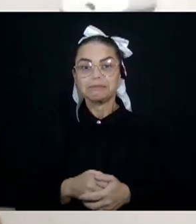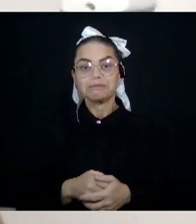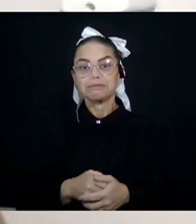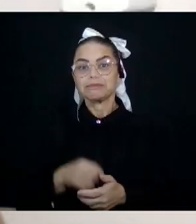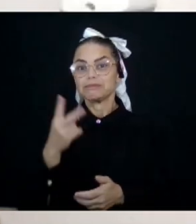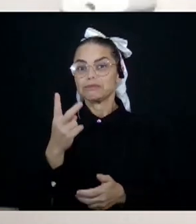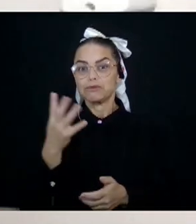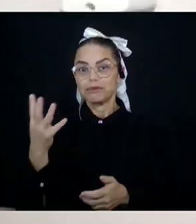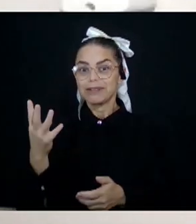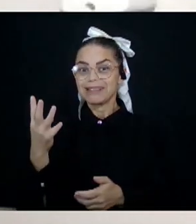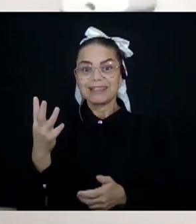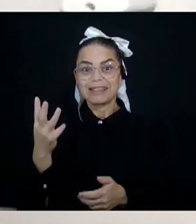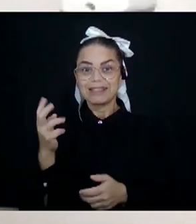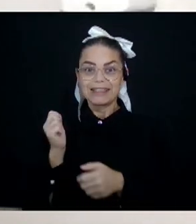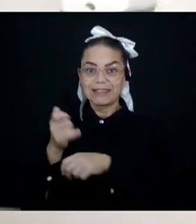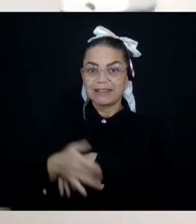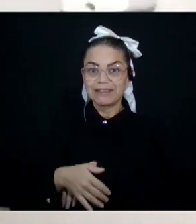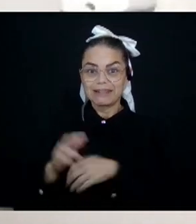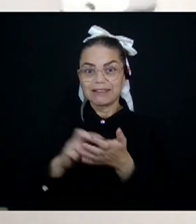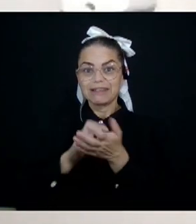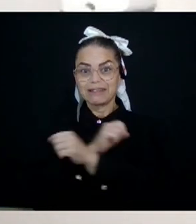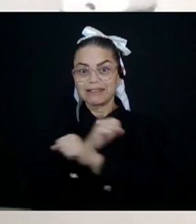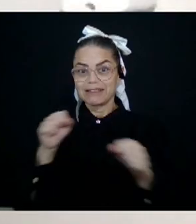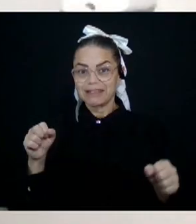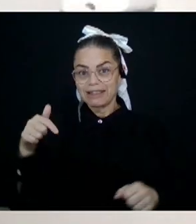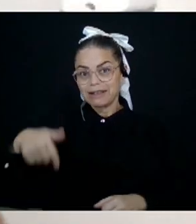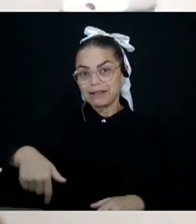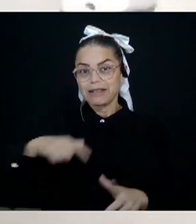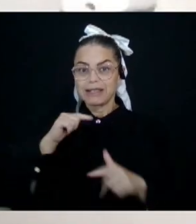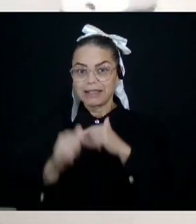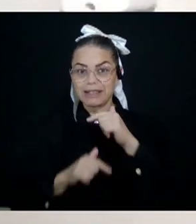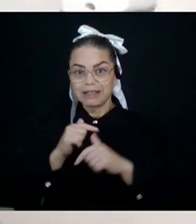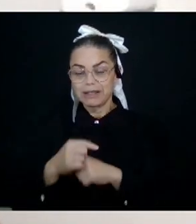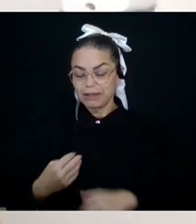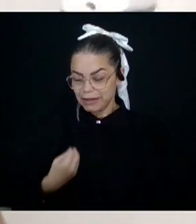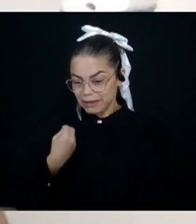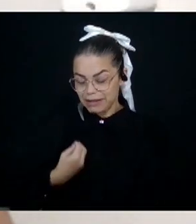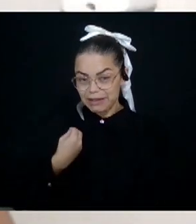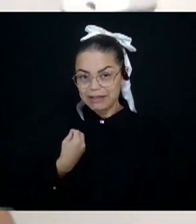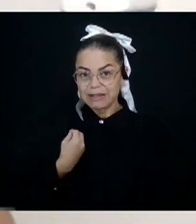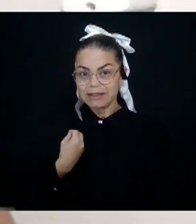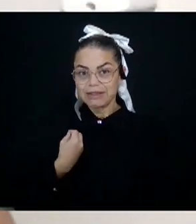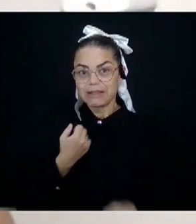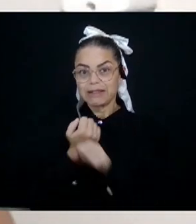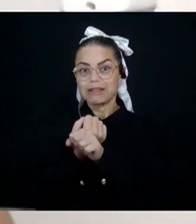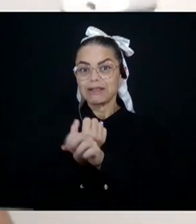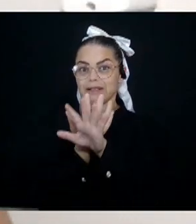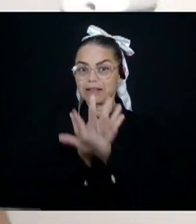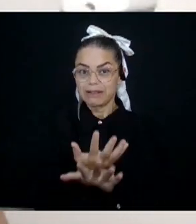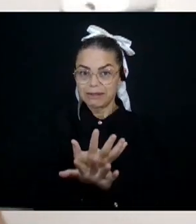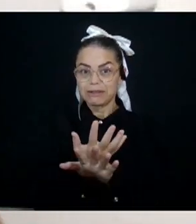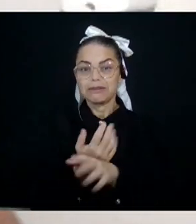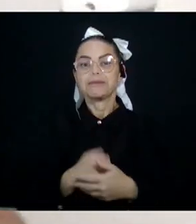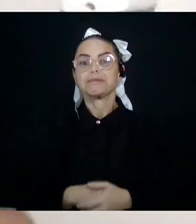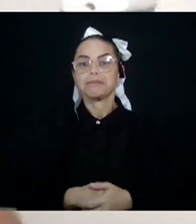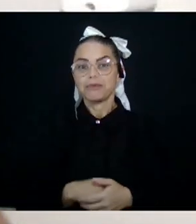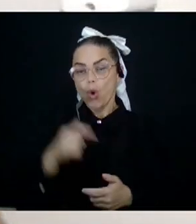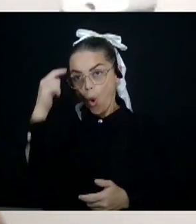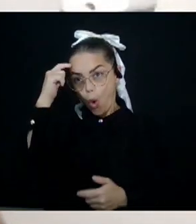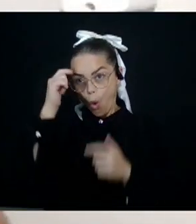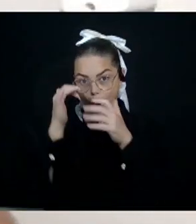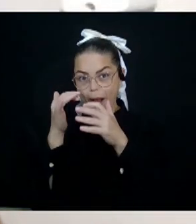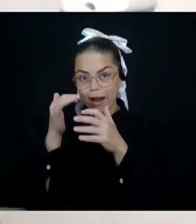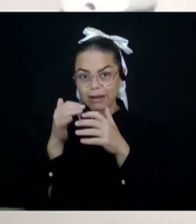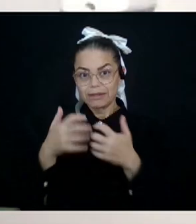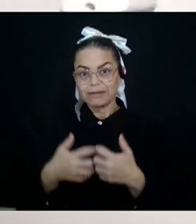3 da manhã para acordar 7 da manhã para ir trabalhar presencialmente ou de forma online. Então, acaba que essa